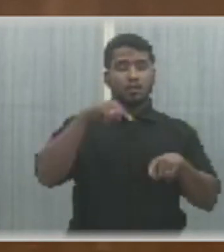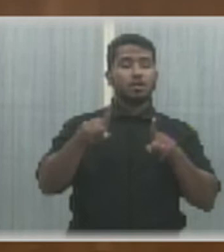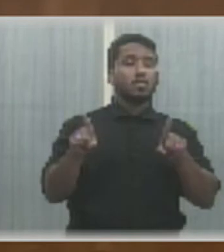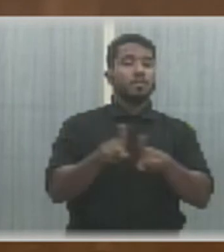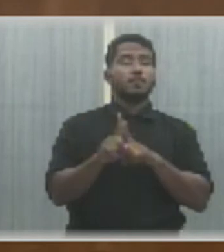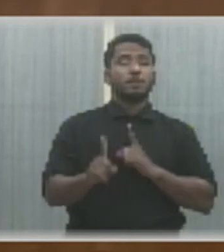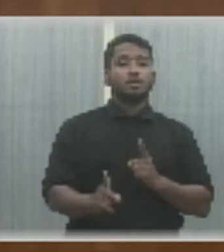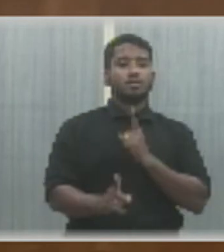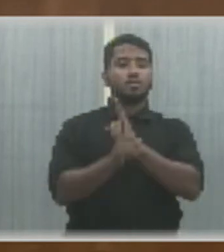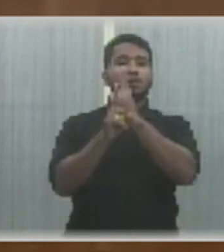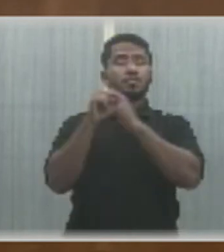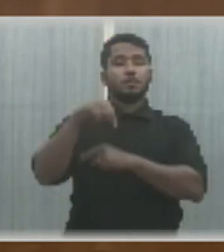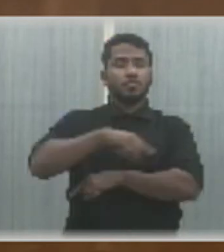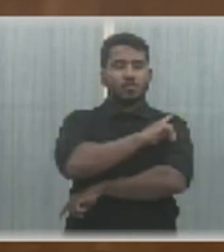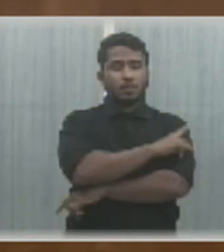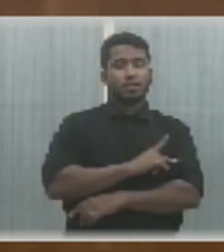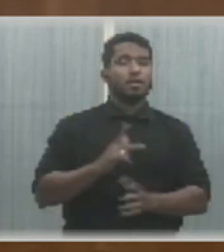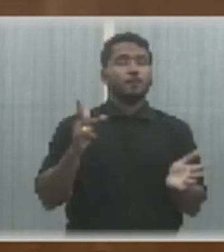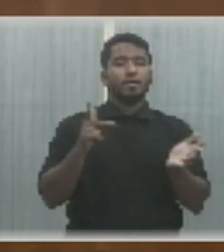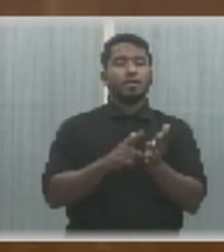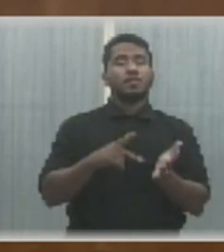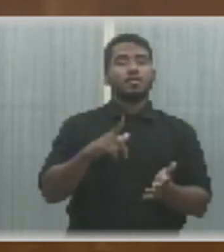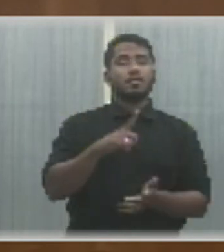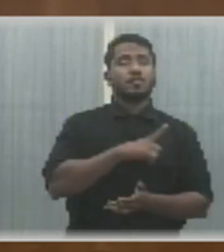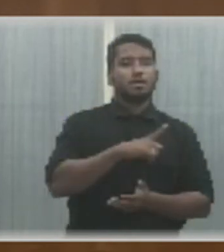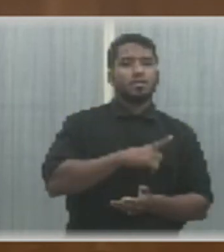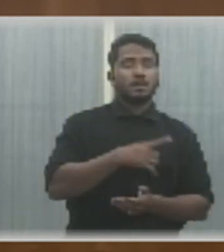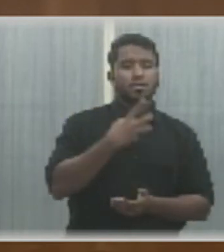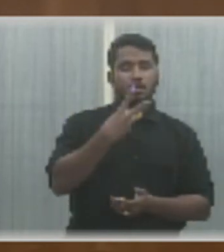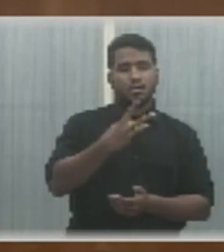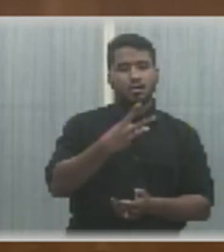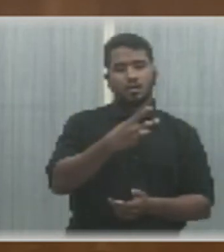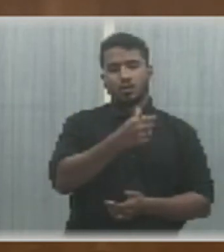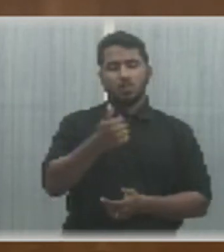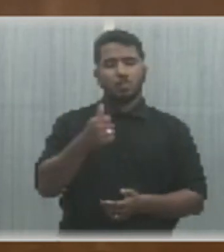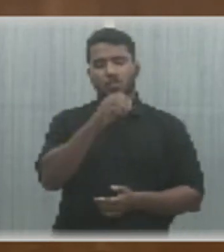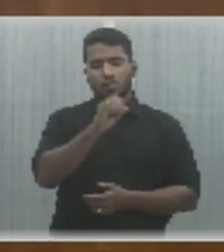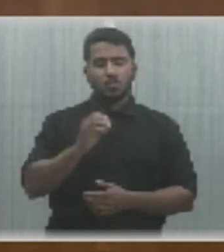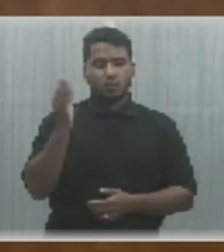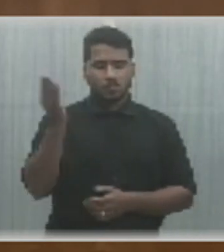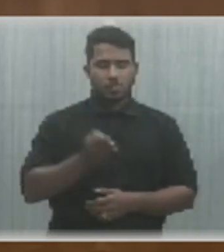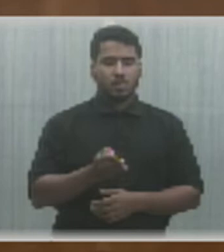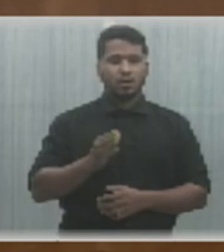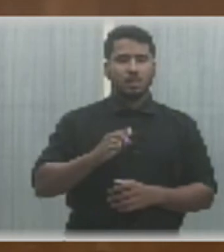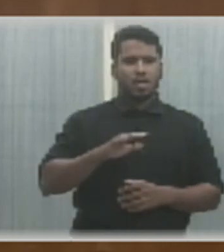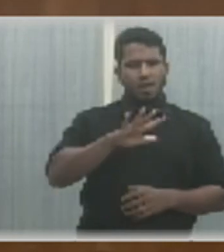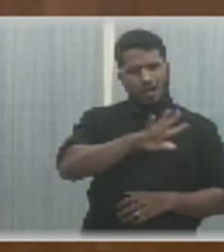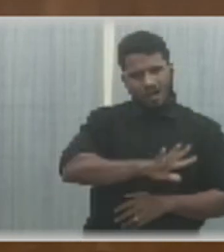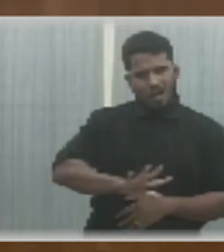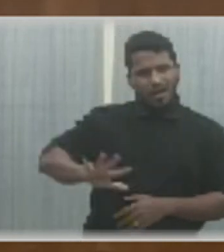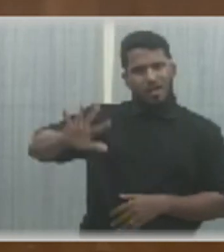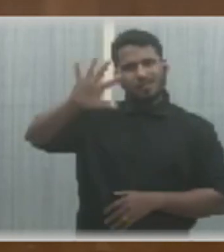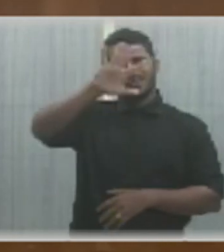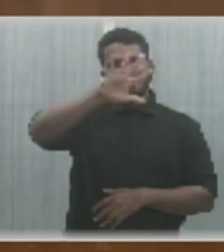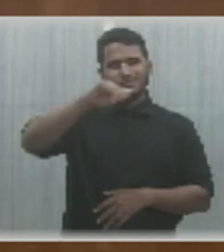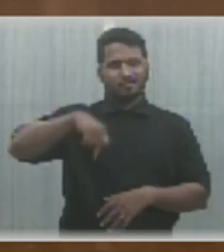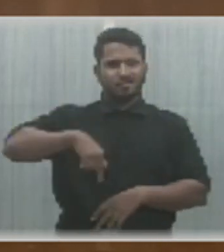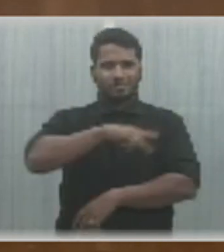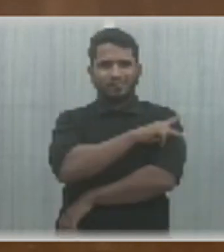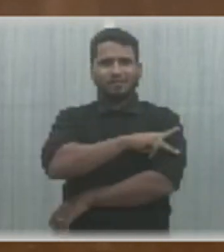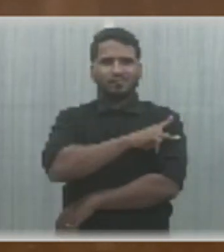identificou que o Piauí, na verdade, tem 31% de toda a sua área territorial